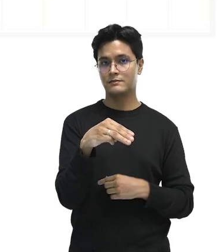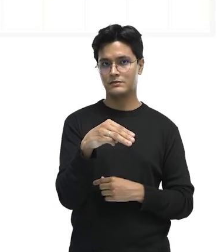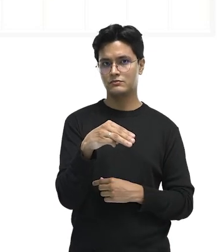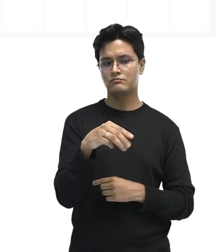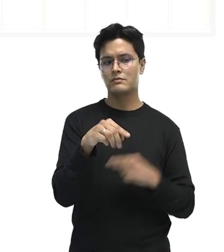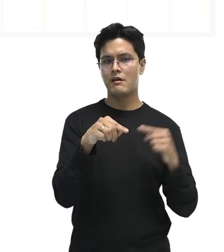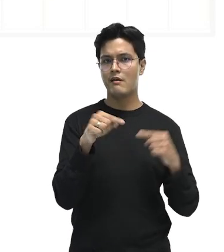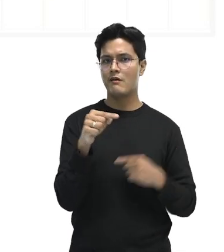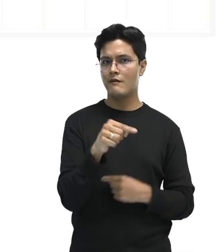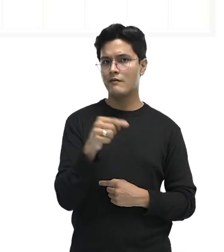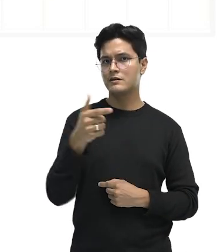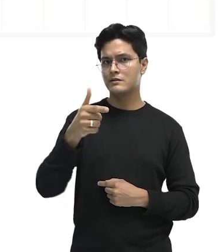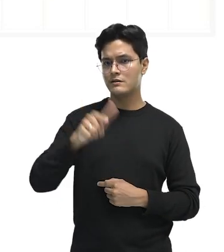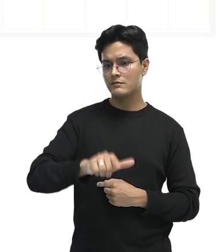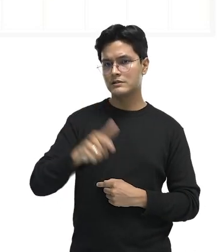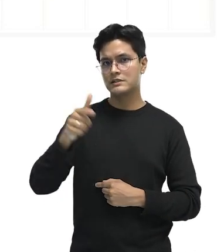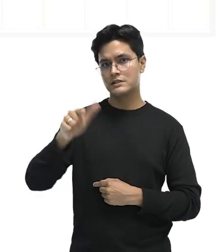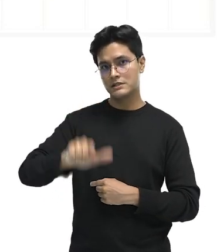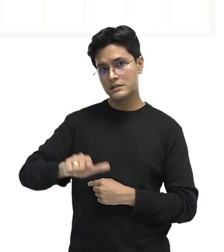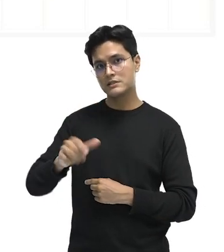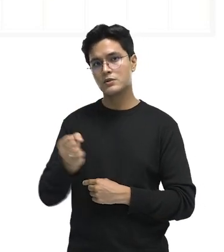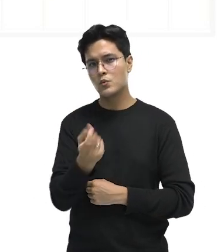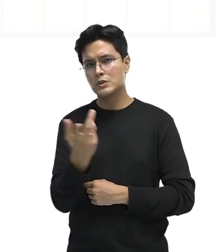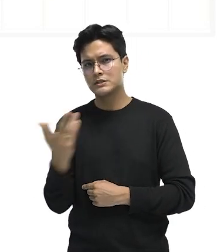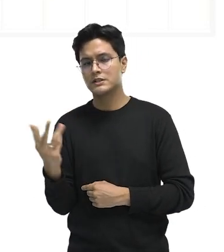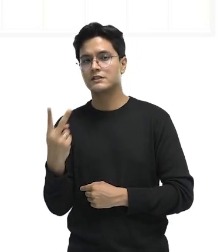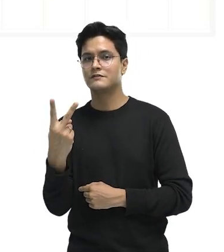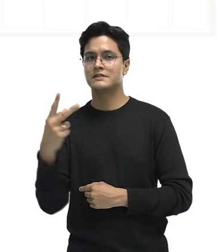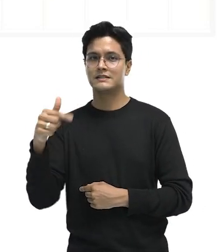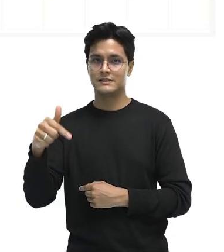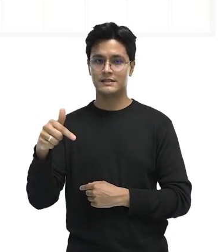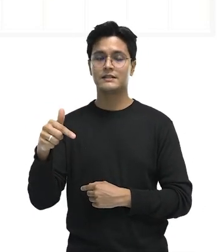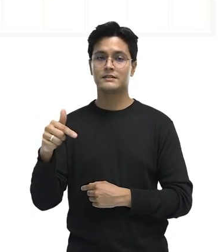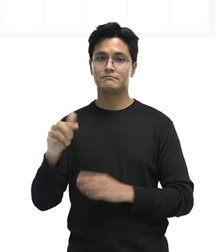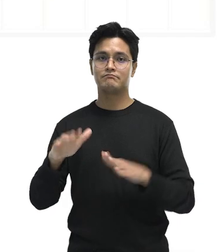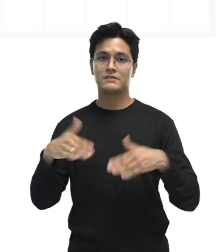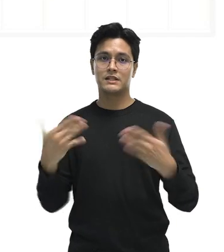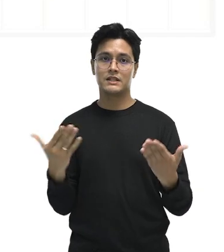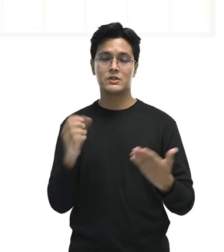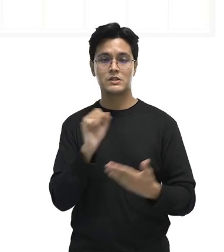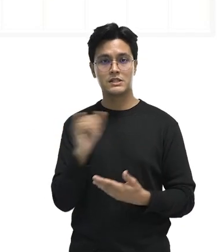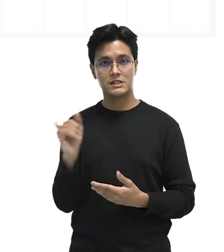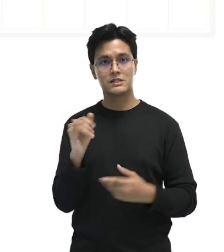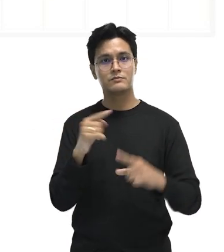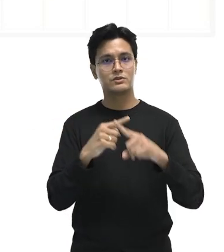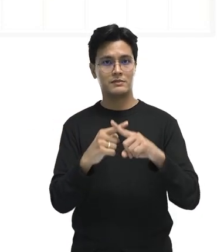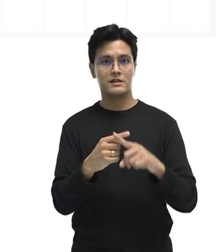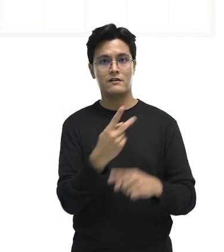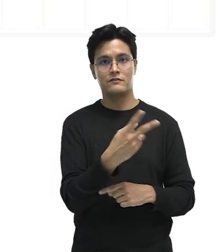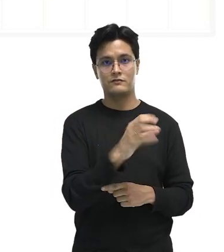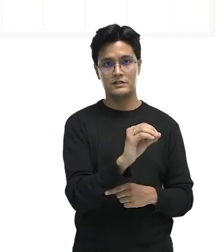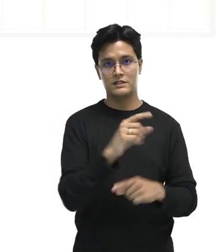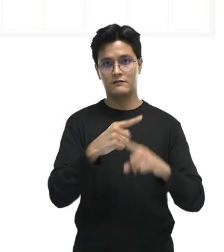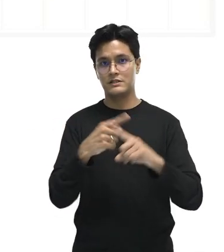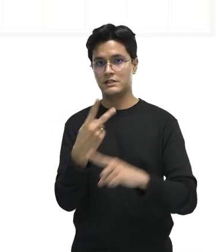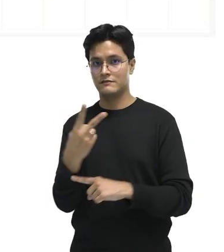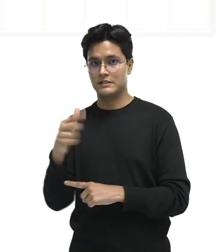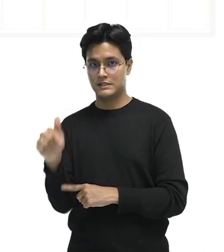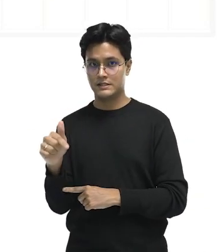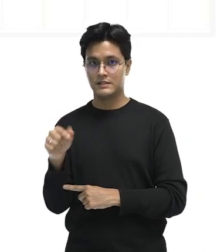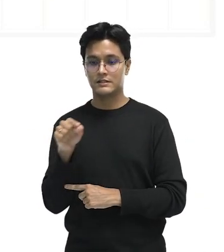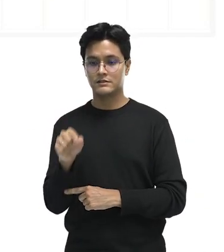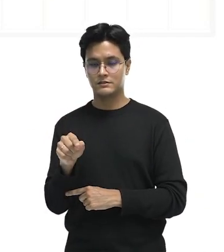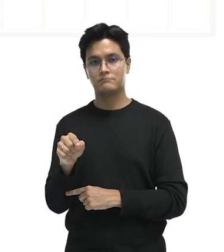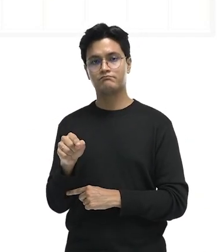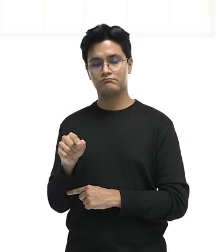repetindo 27 vezes. Então, quando a gente multiplica esses dois valores aí, a